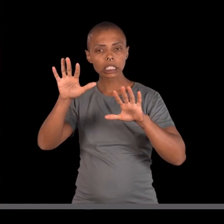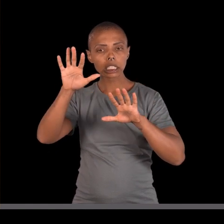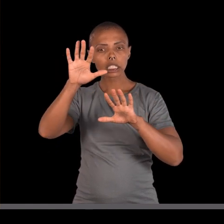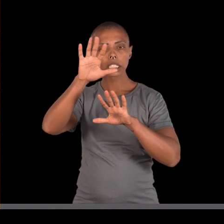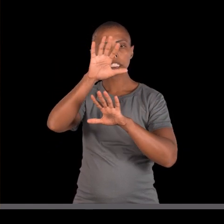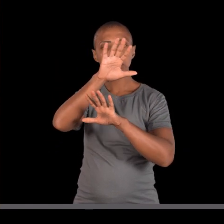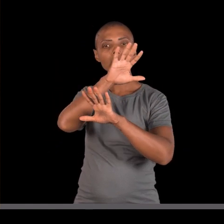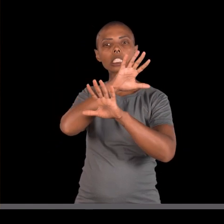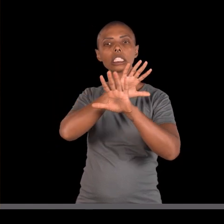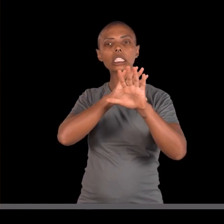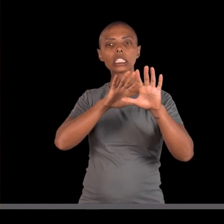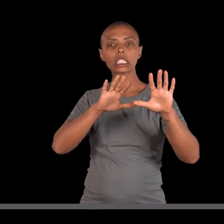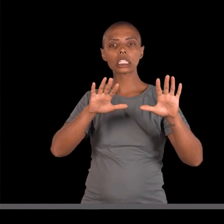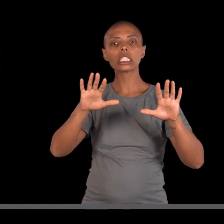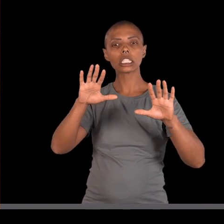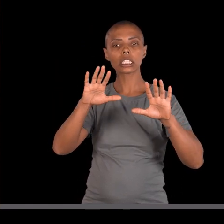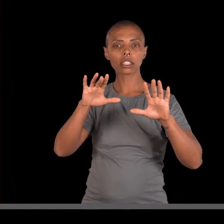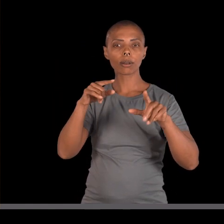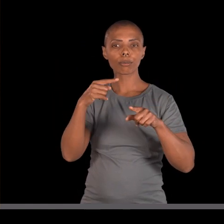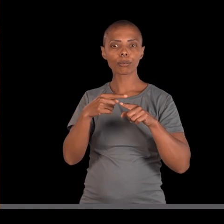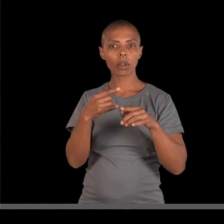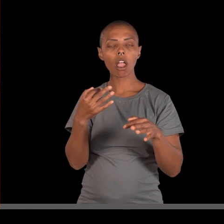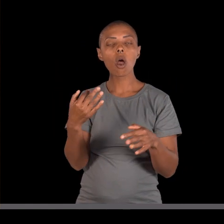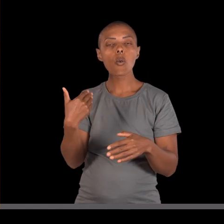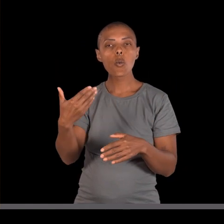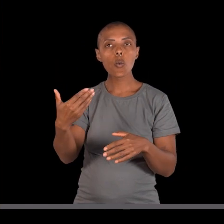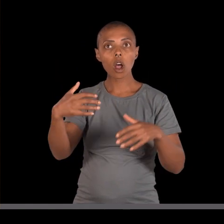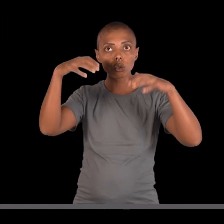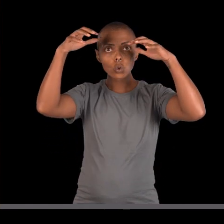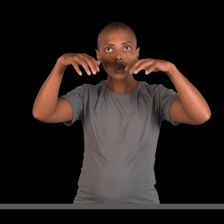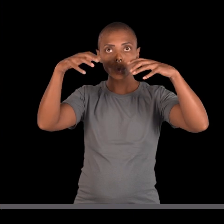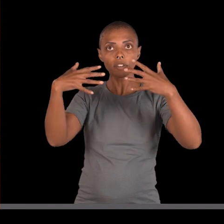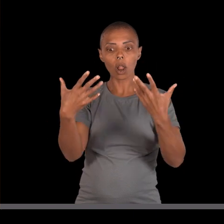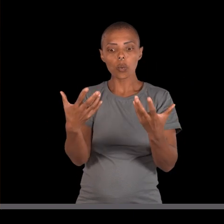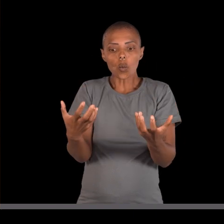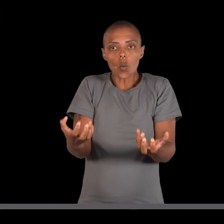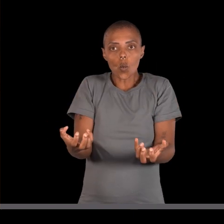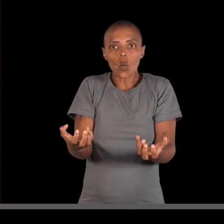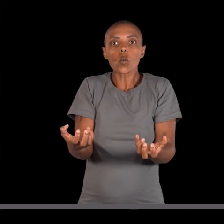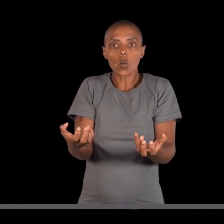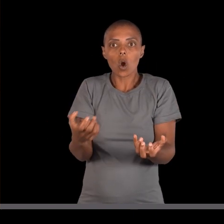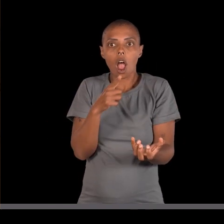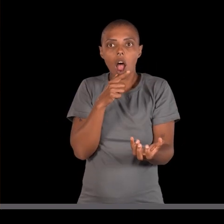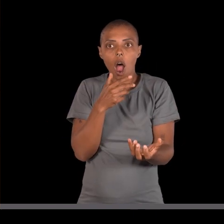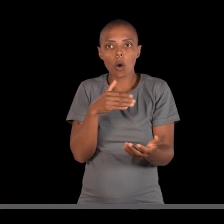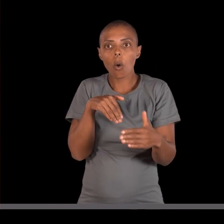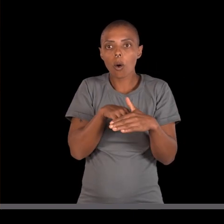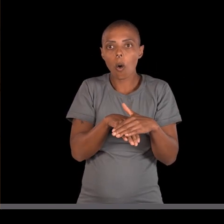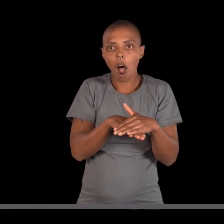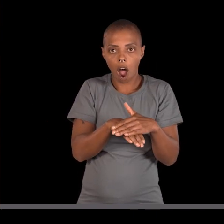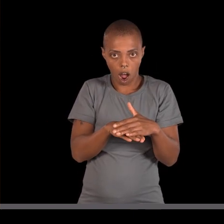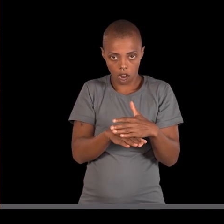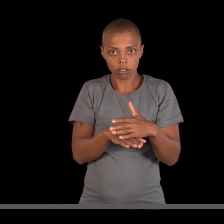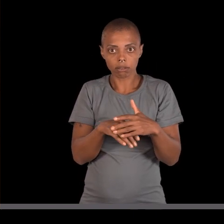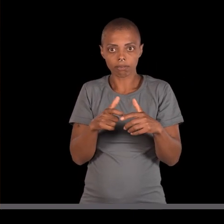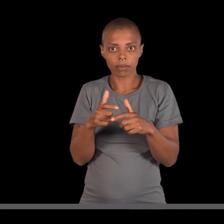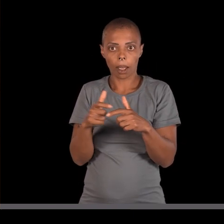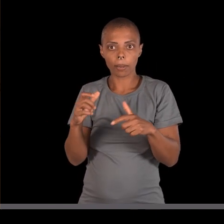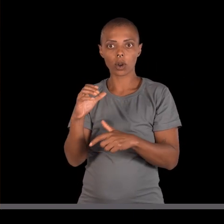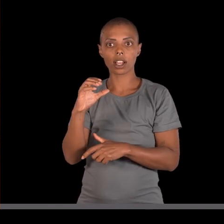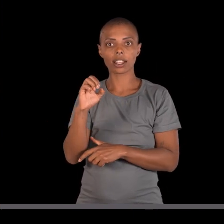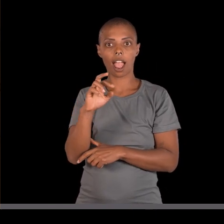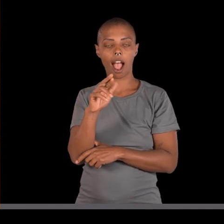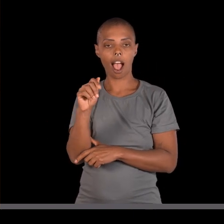árvores caducifórias perdem a flor na estiagem para poder reter a umidade. Então, é a imagem aí do Cerrado